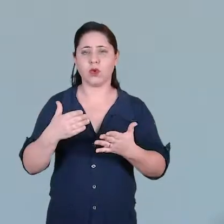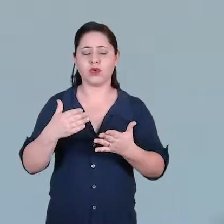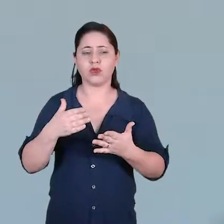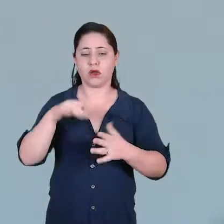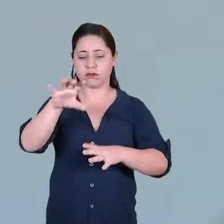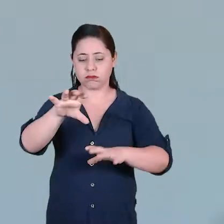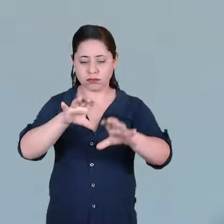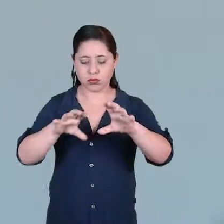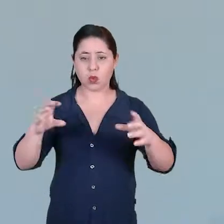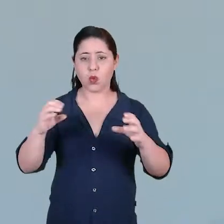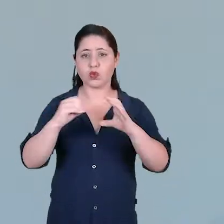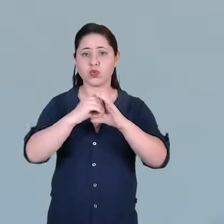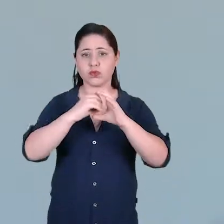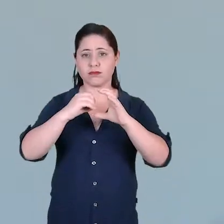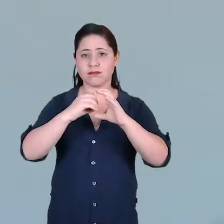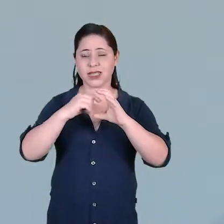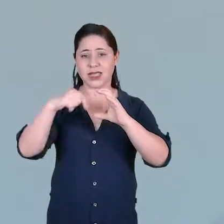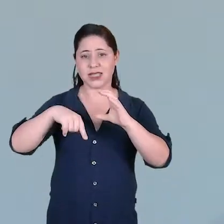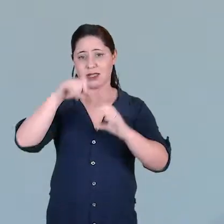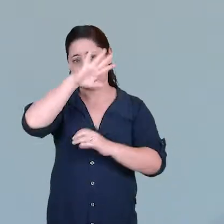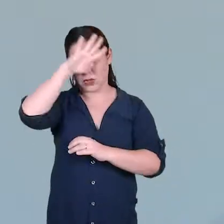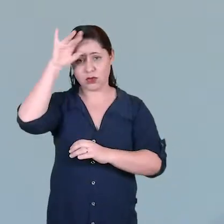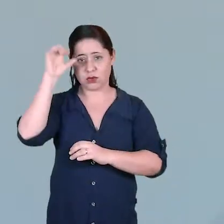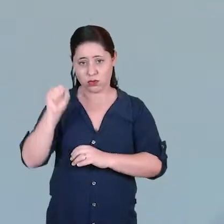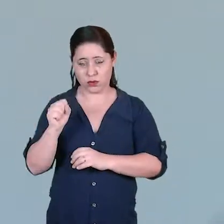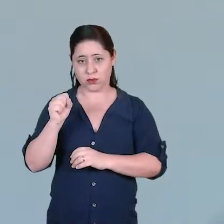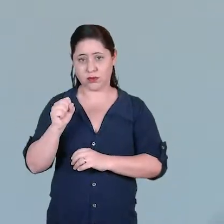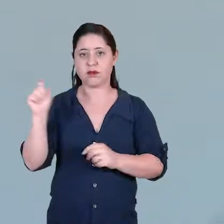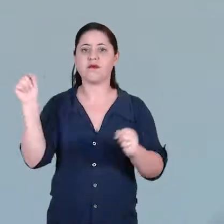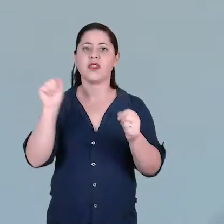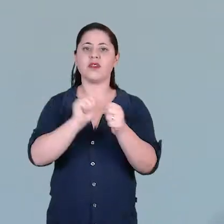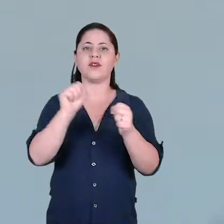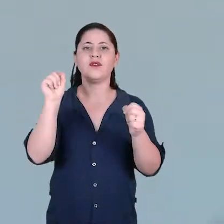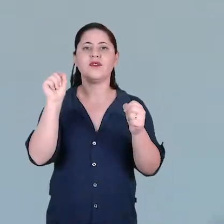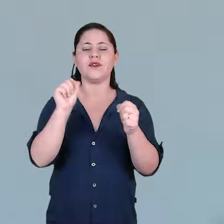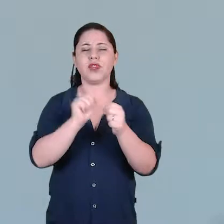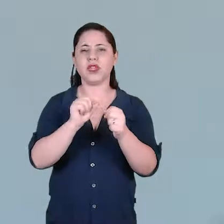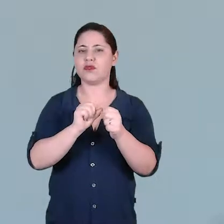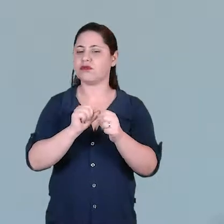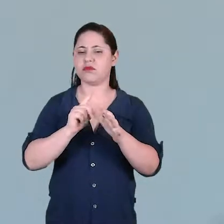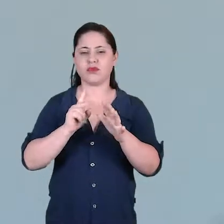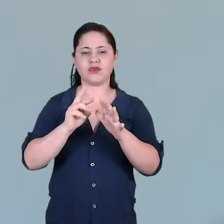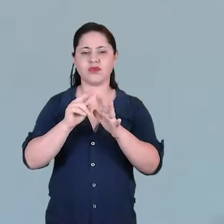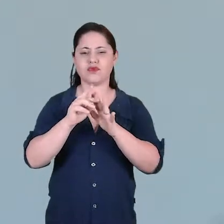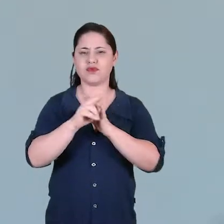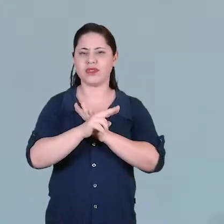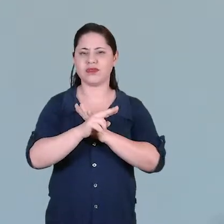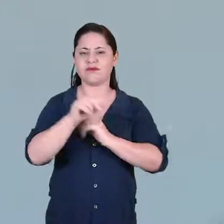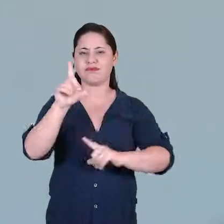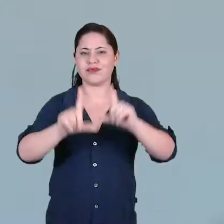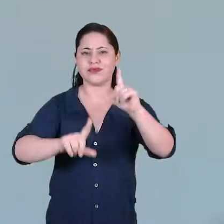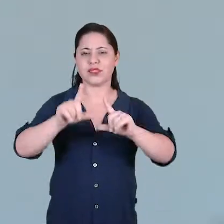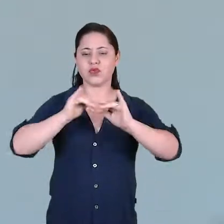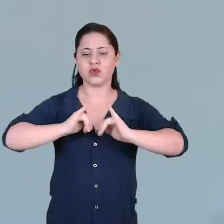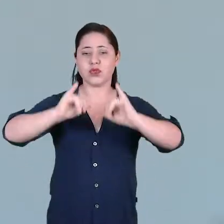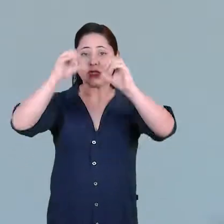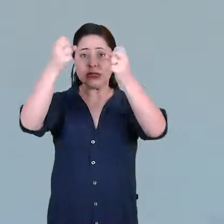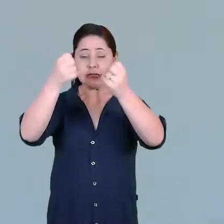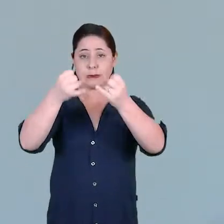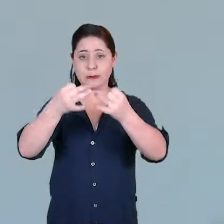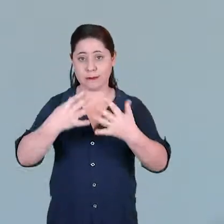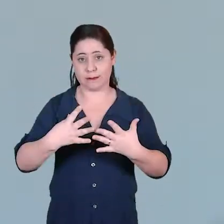região Centro-Oeste do Mato Grosso do Sul, e nós temos feito muitas campanhas de esclarecimento para a população,